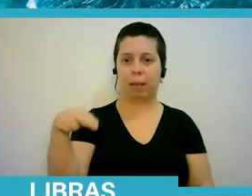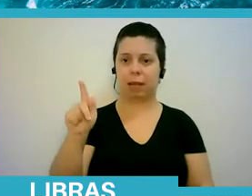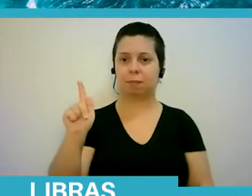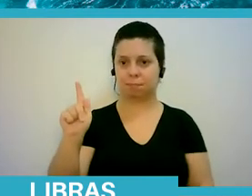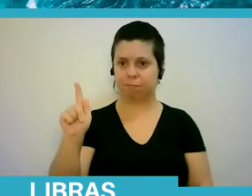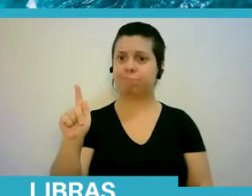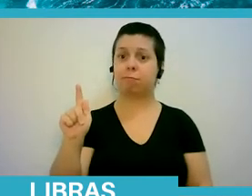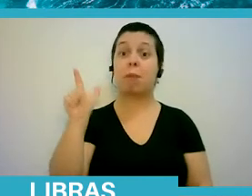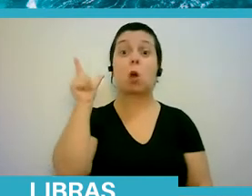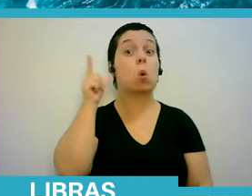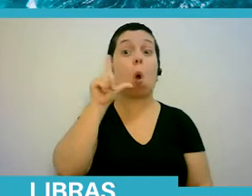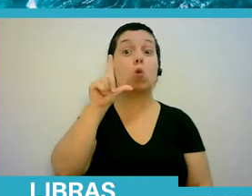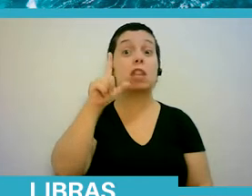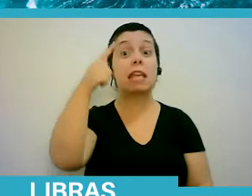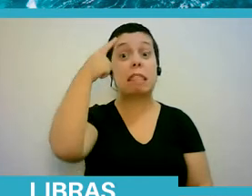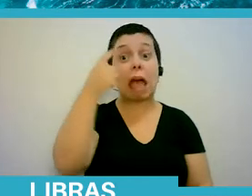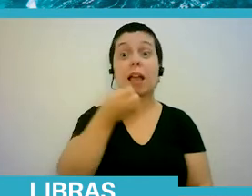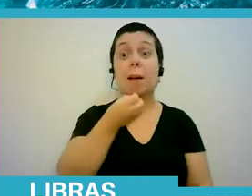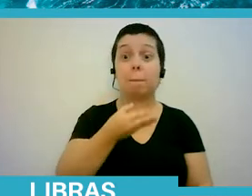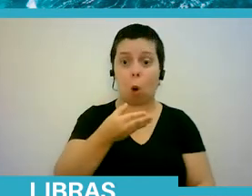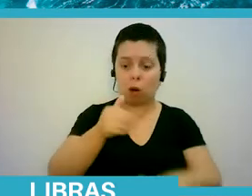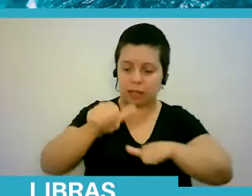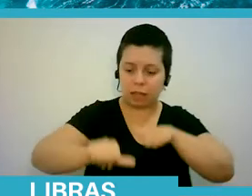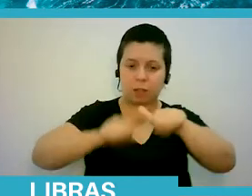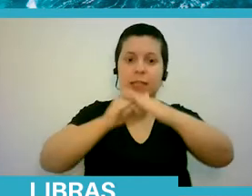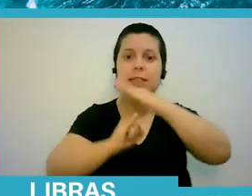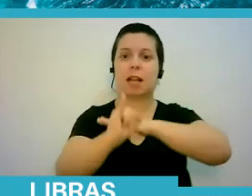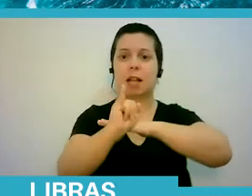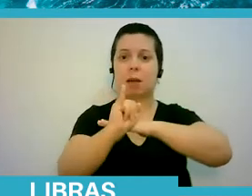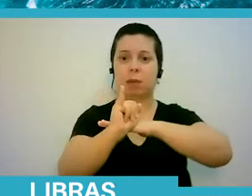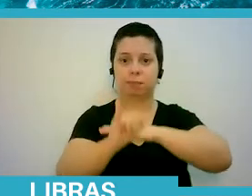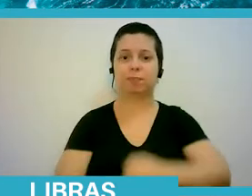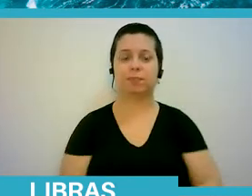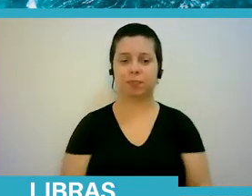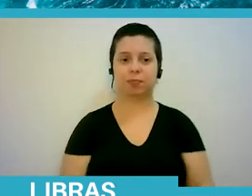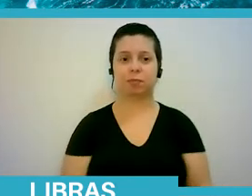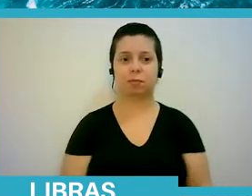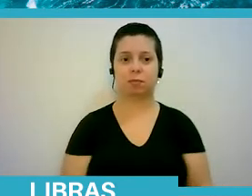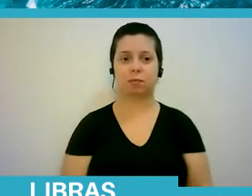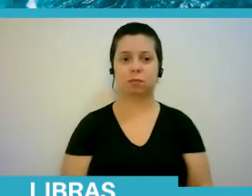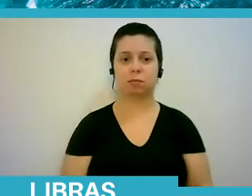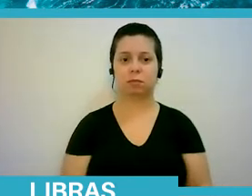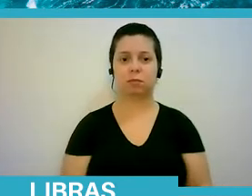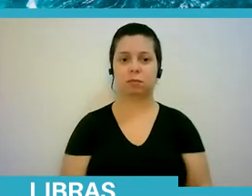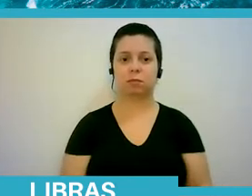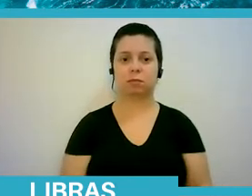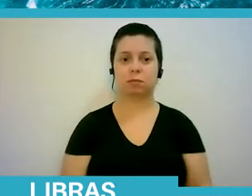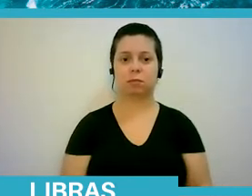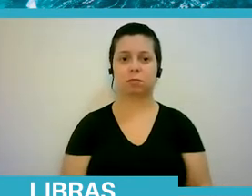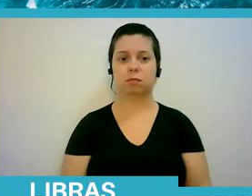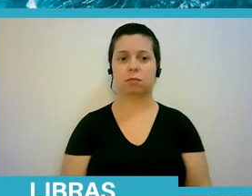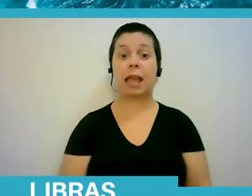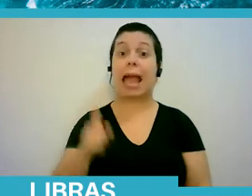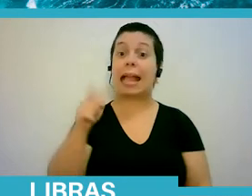tornar boas ideias e boas oportunidades em startups, que são negócios de crescimento